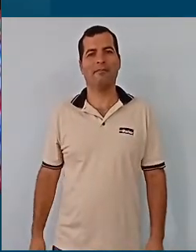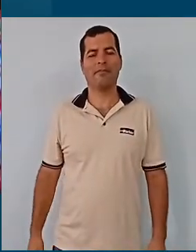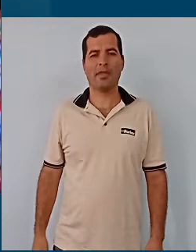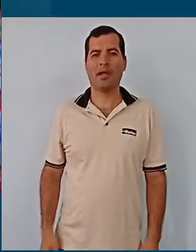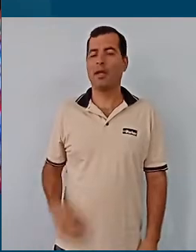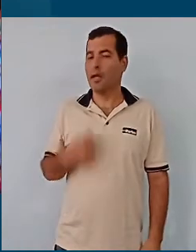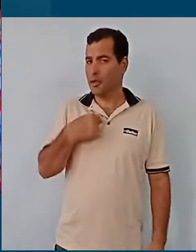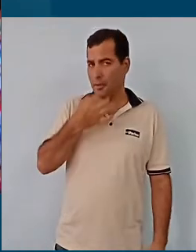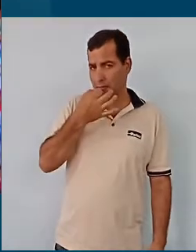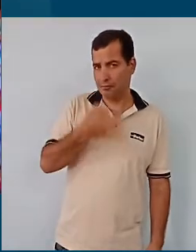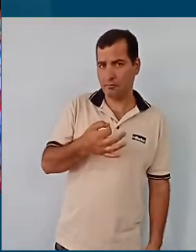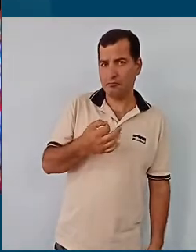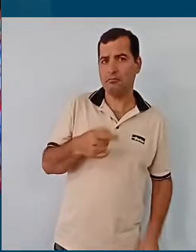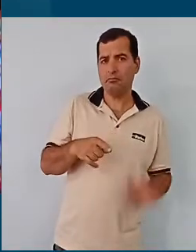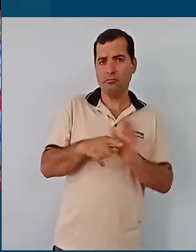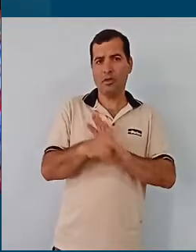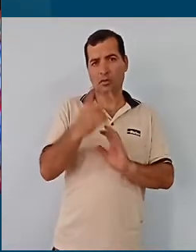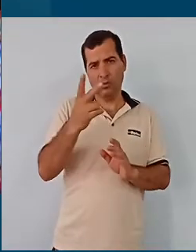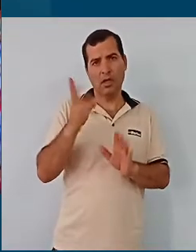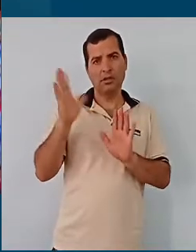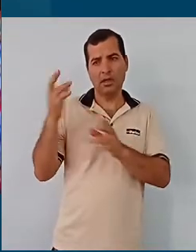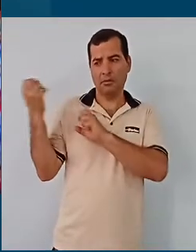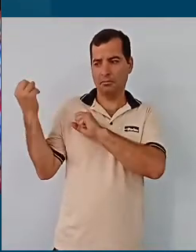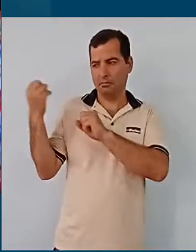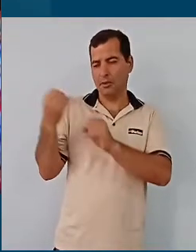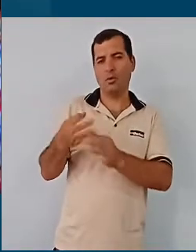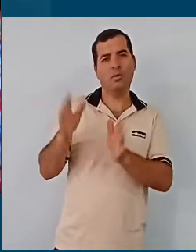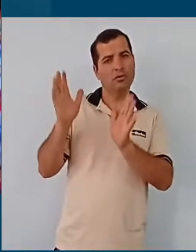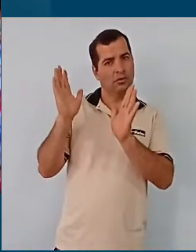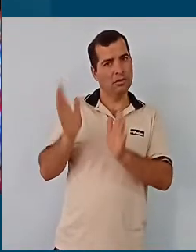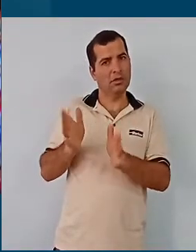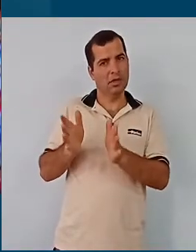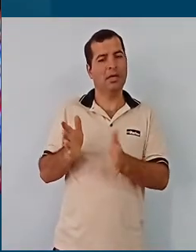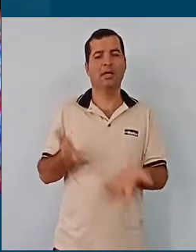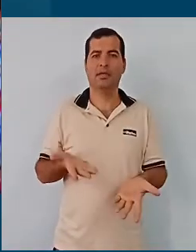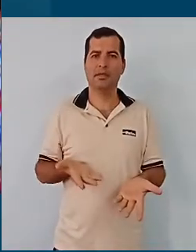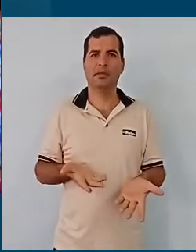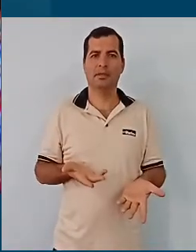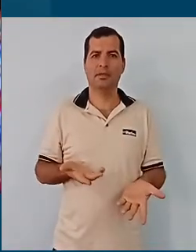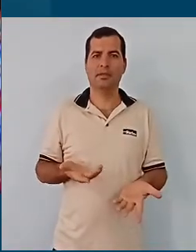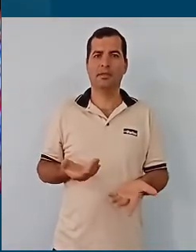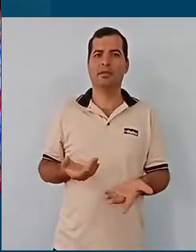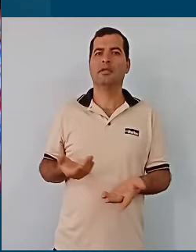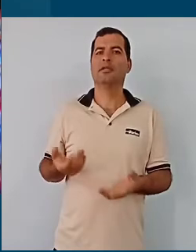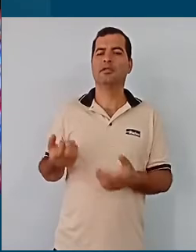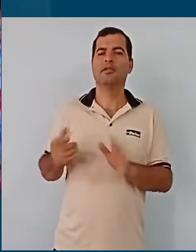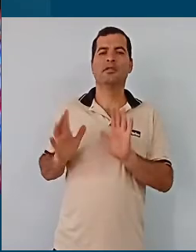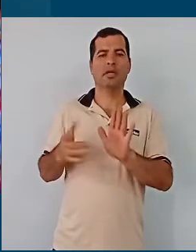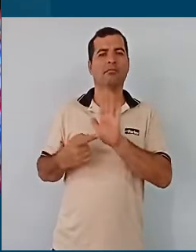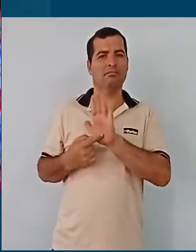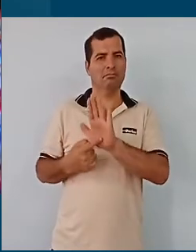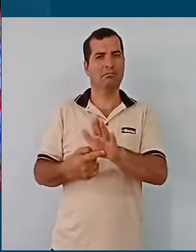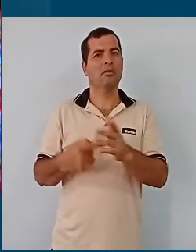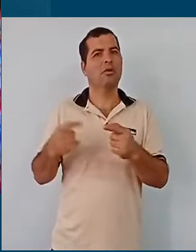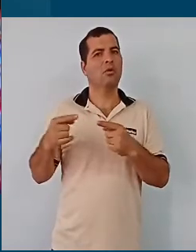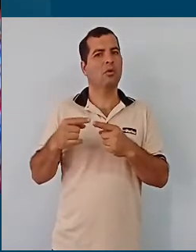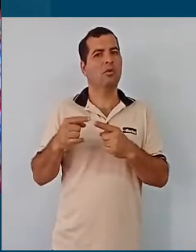primeiras perguntas, de alguma forma, você já foi trazendo aí na sua explanação, né, que tem a ver